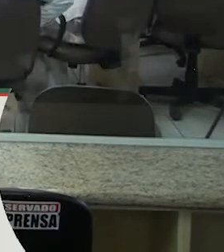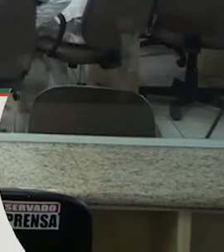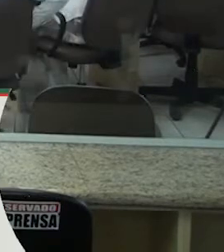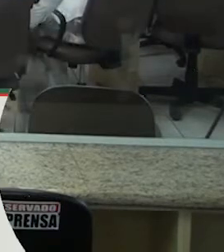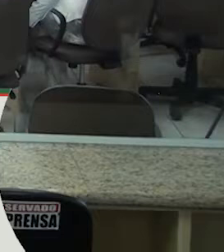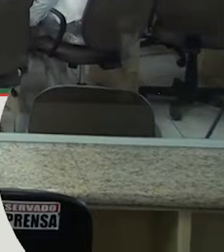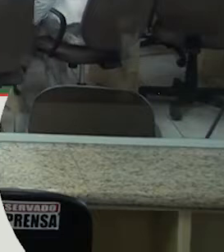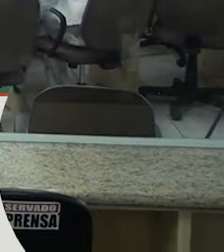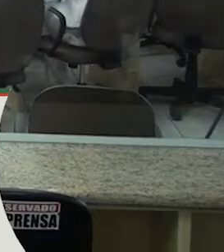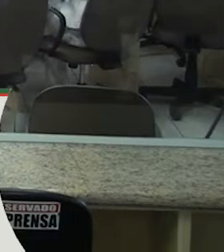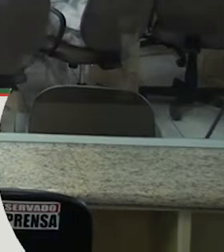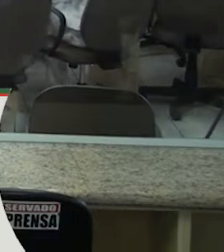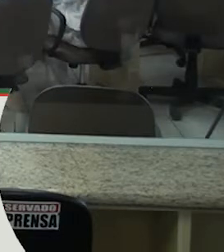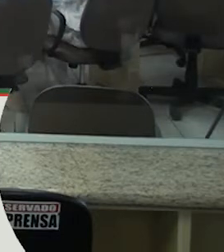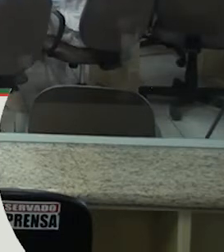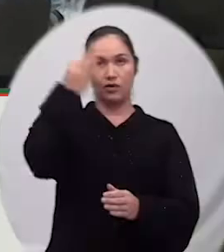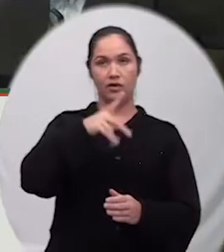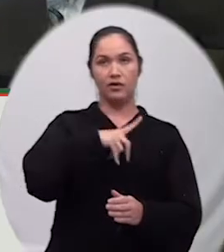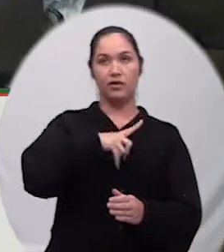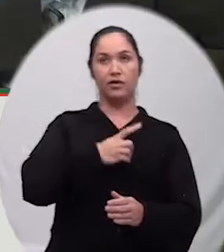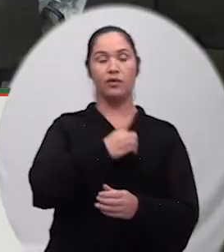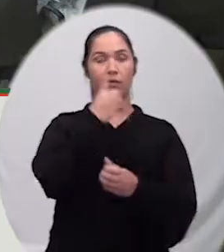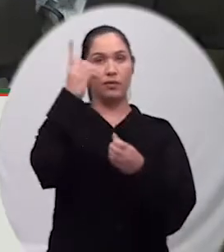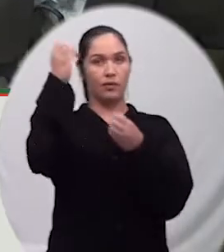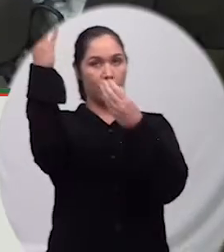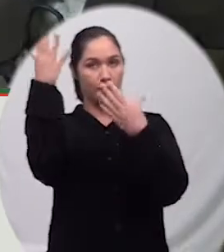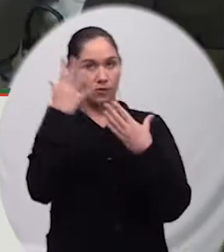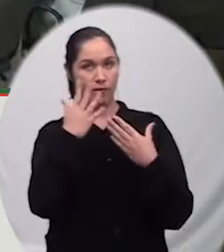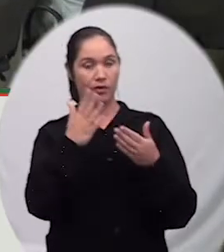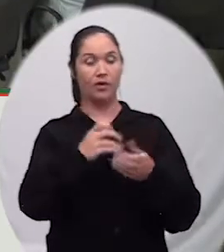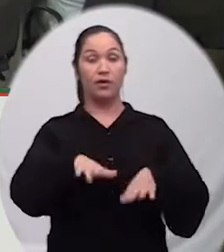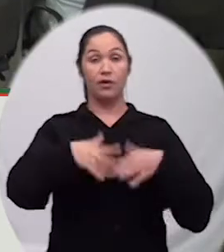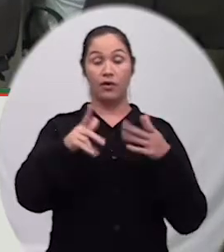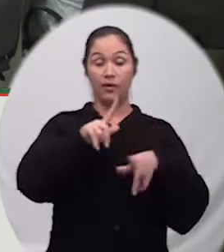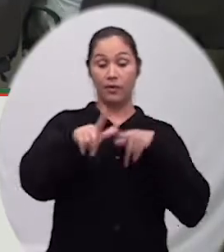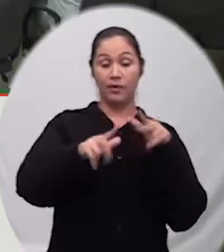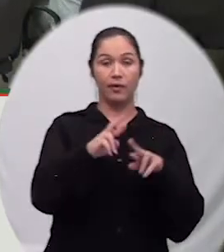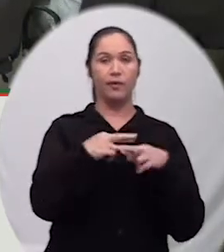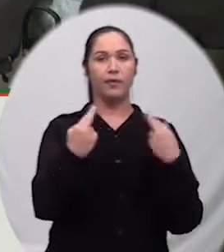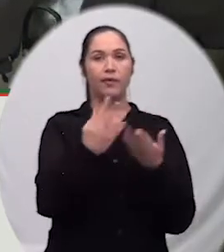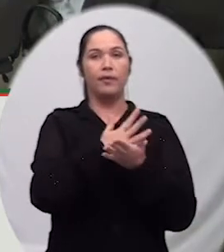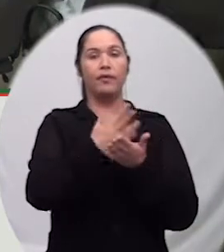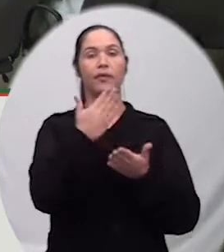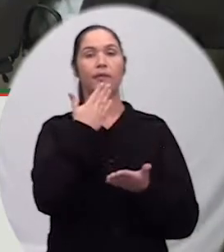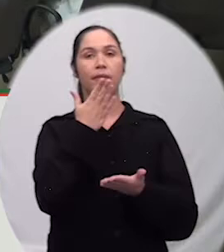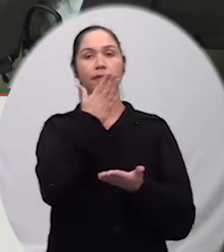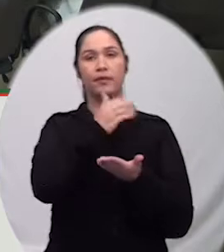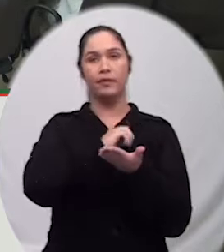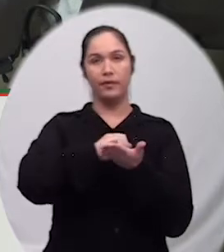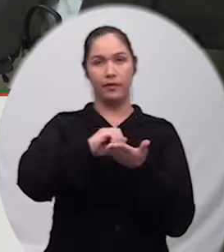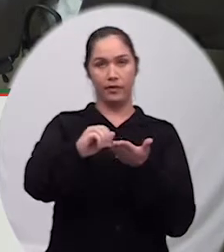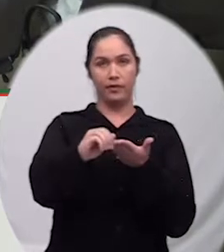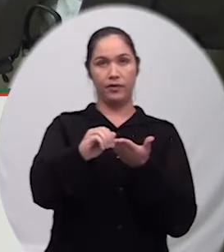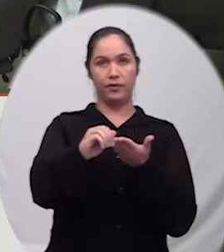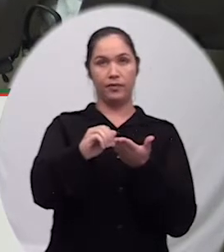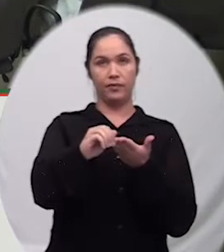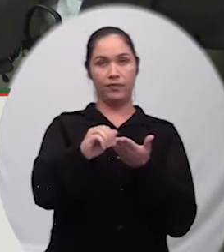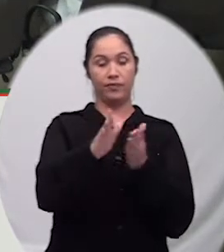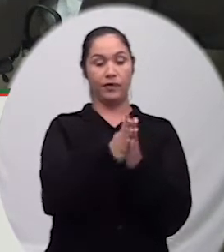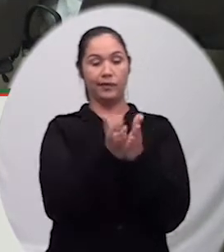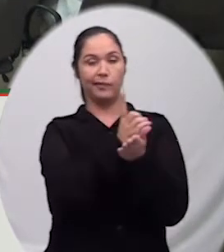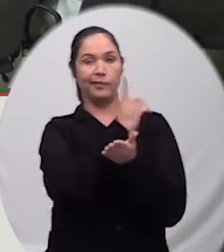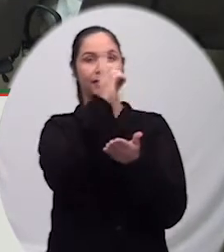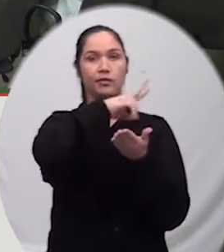quórum regimental e sob a proteção de Deus, iniciamos os trabalhos da presente sessão. Solicito ao senhor secretário para que faça a leitura da Bíblia.